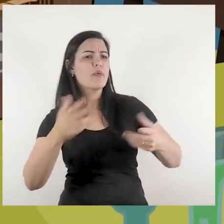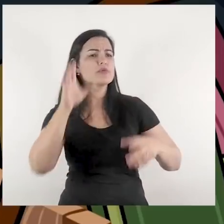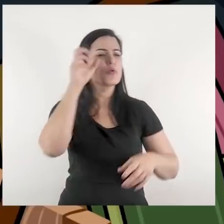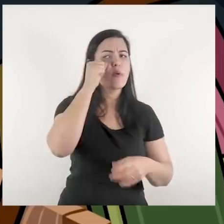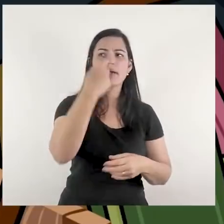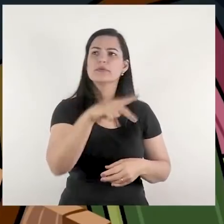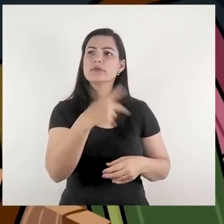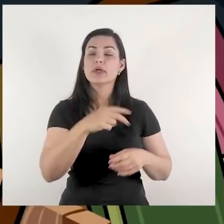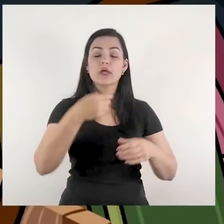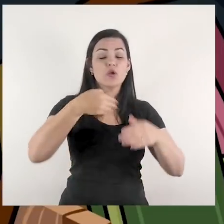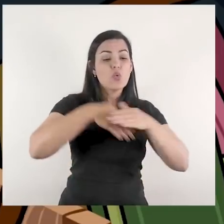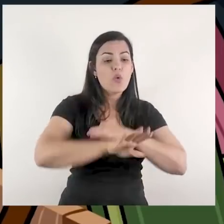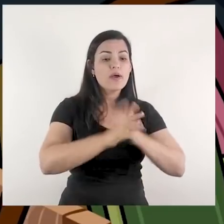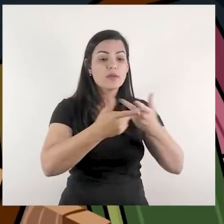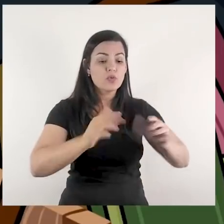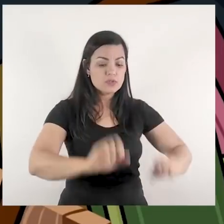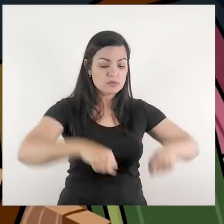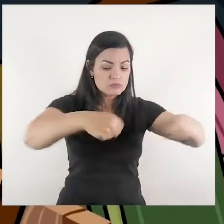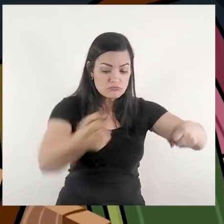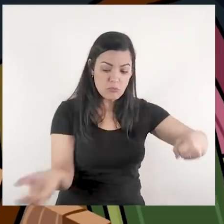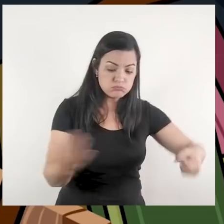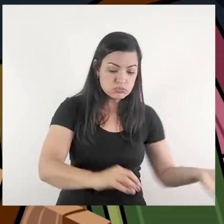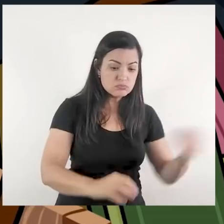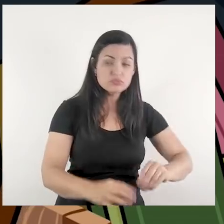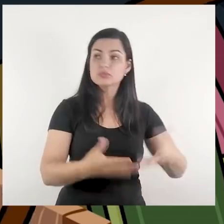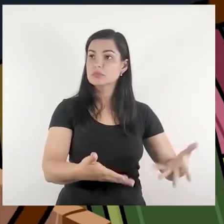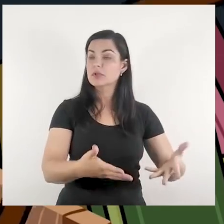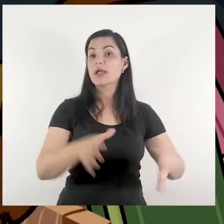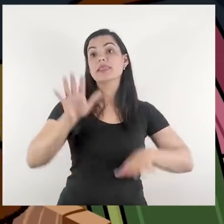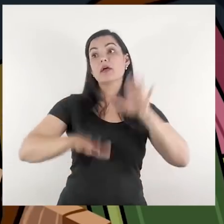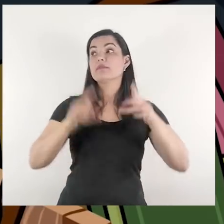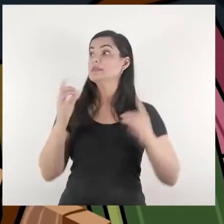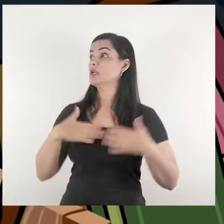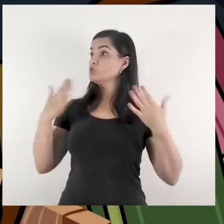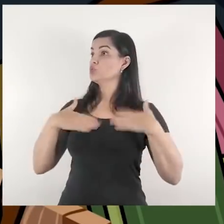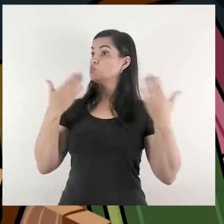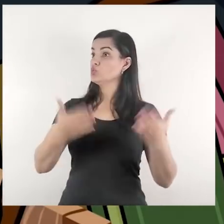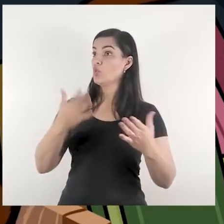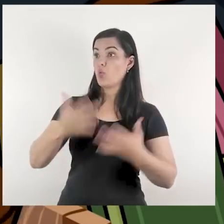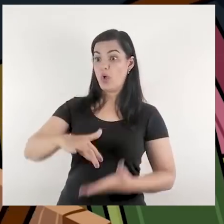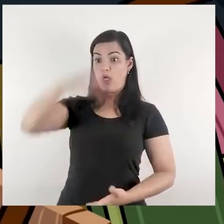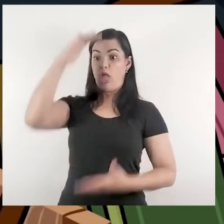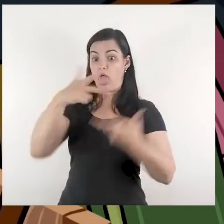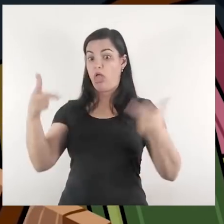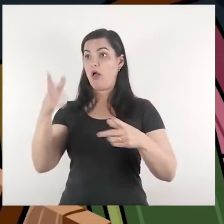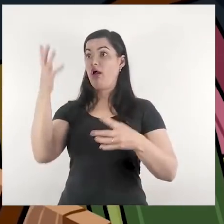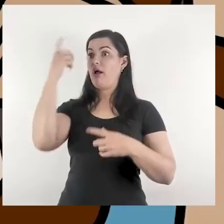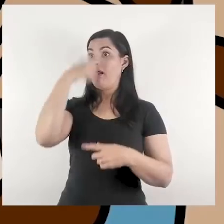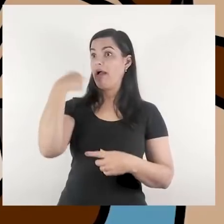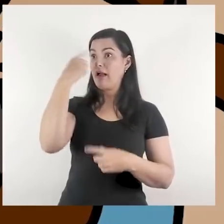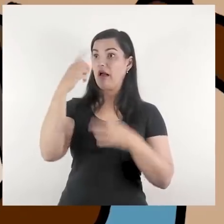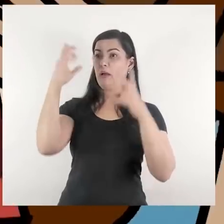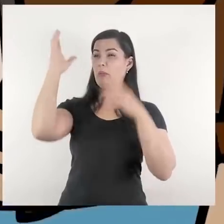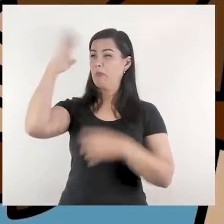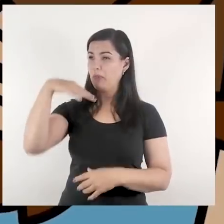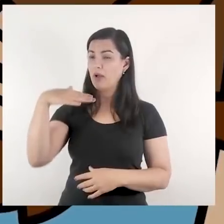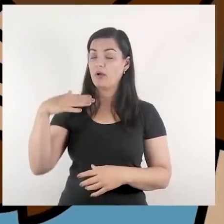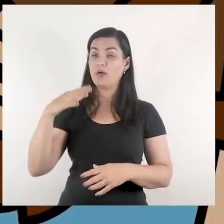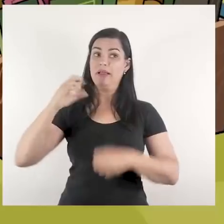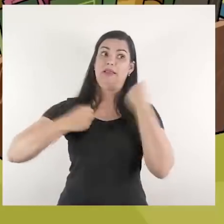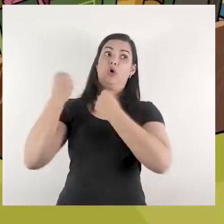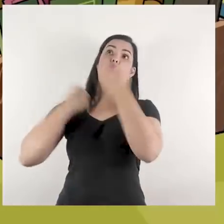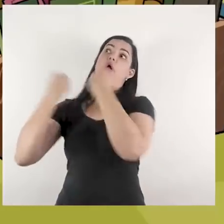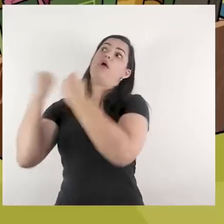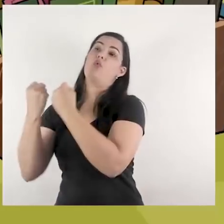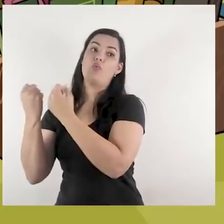baú. Vai ver que ele se assustou com esse grandão aqui que tem uma cara de malvado. E então saiu